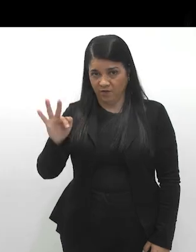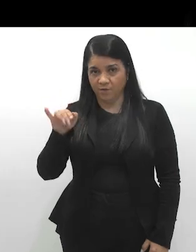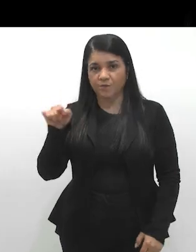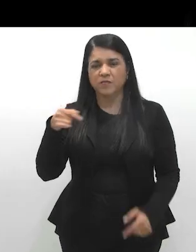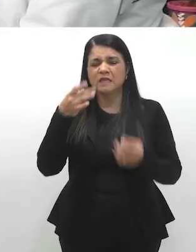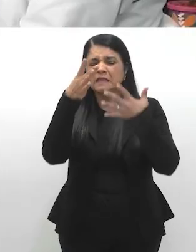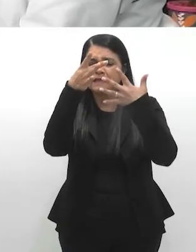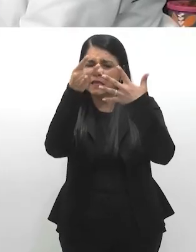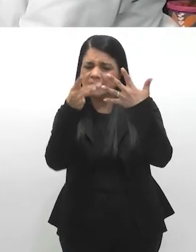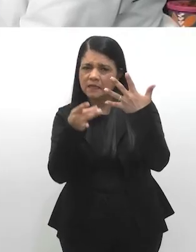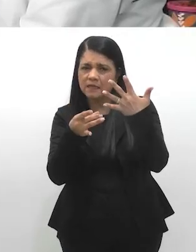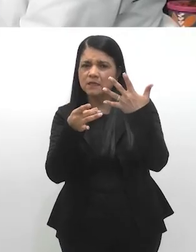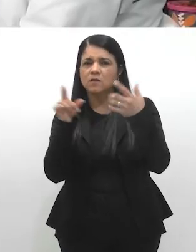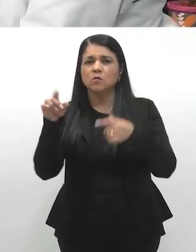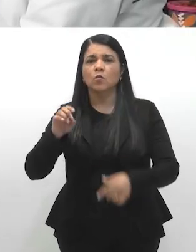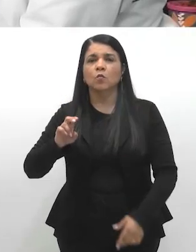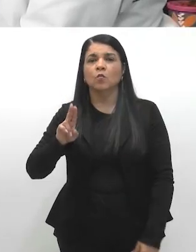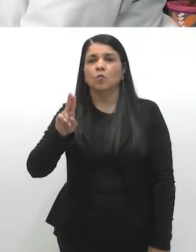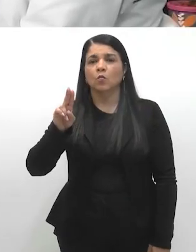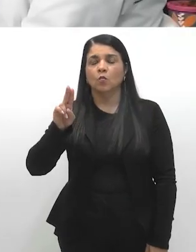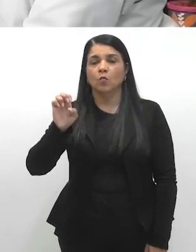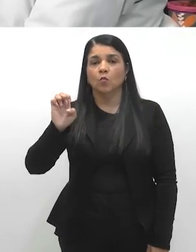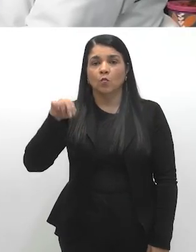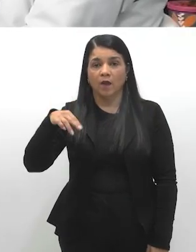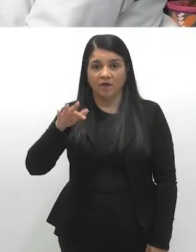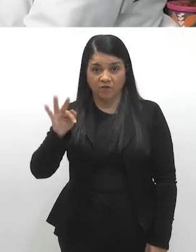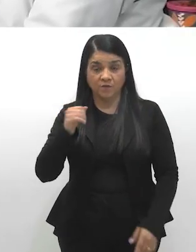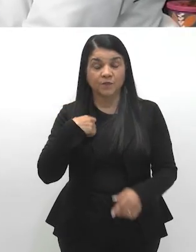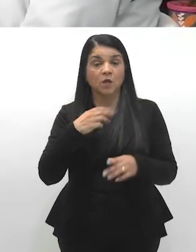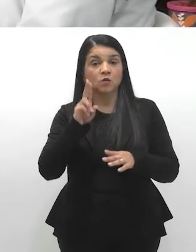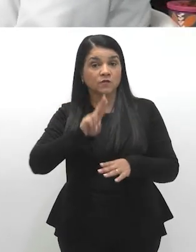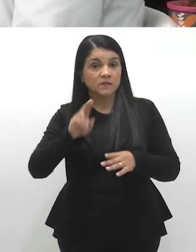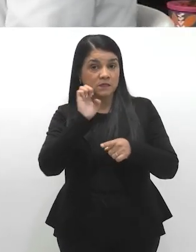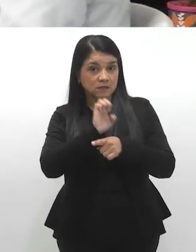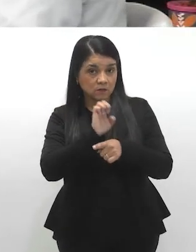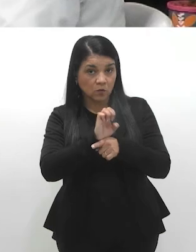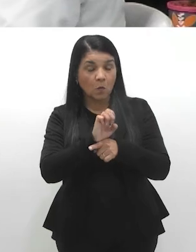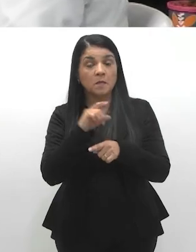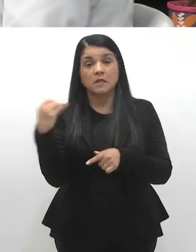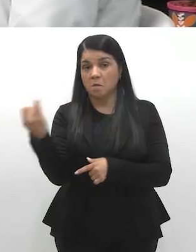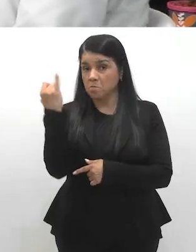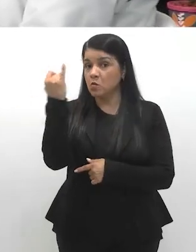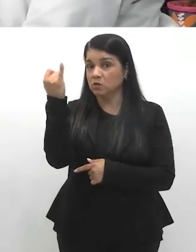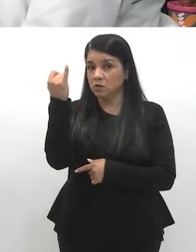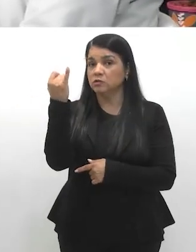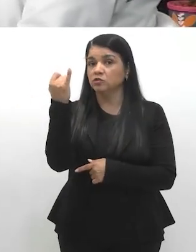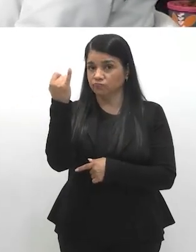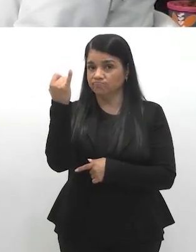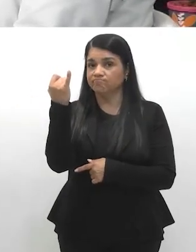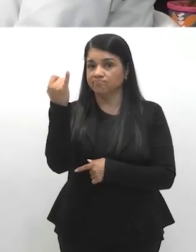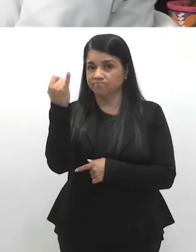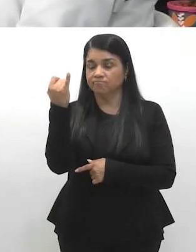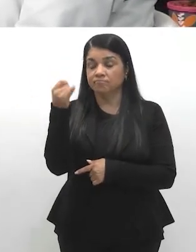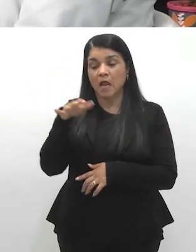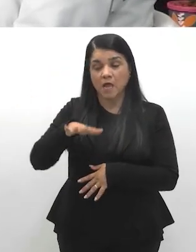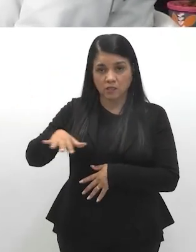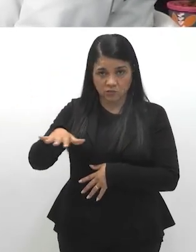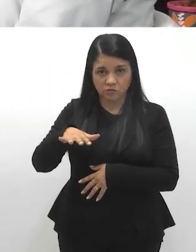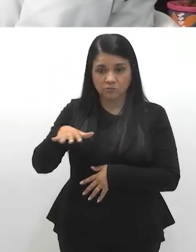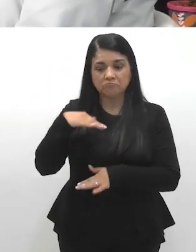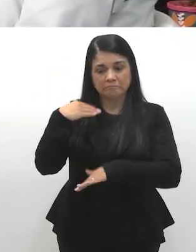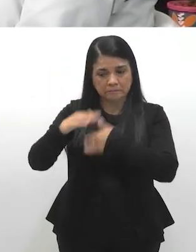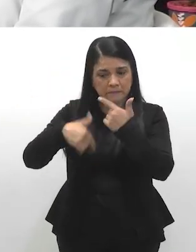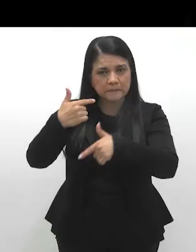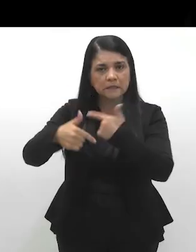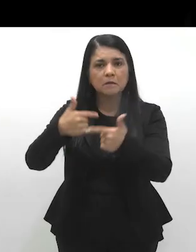senhor detalhasse um pouco mais, porque a UENF é uma universidade estadual, mas também tem uma importância significativa para aquela